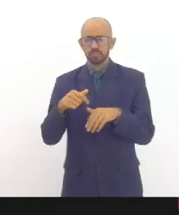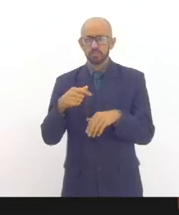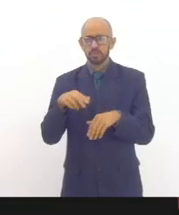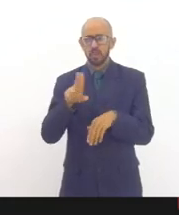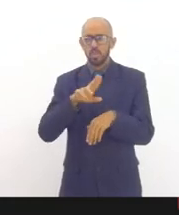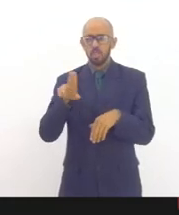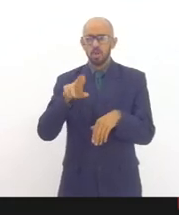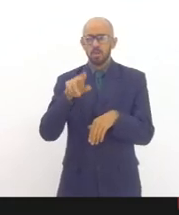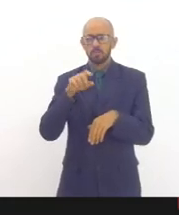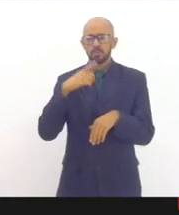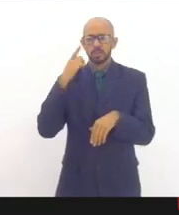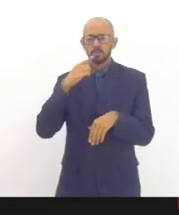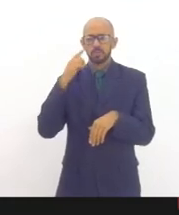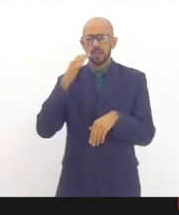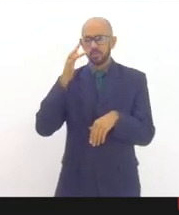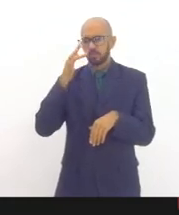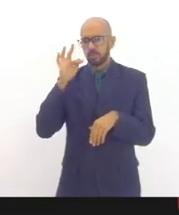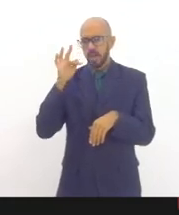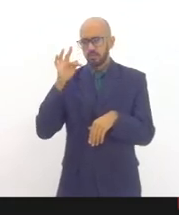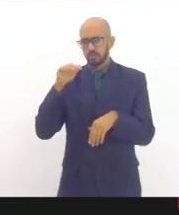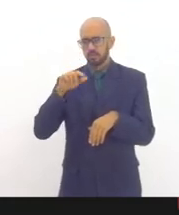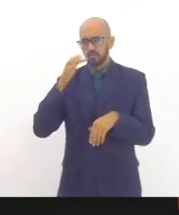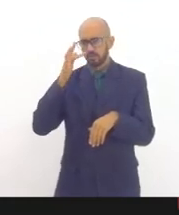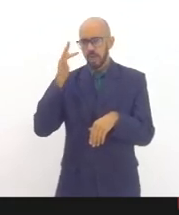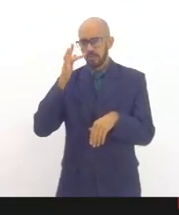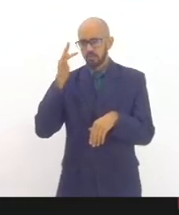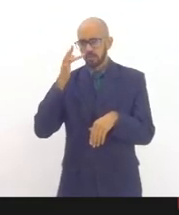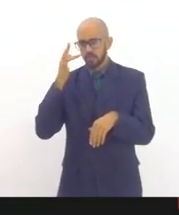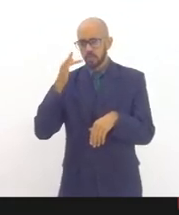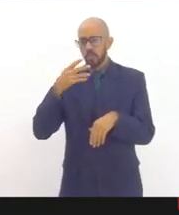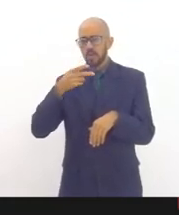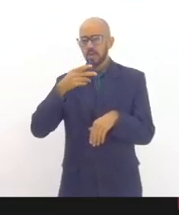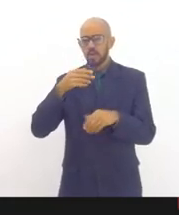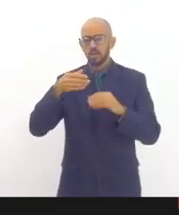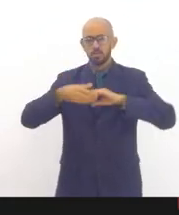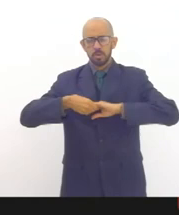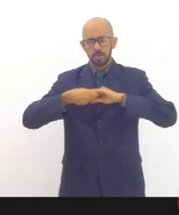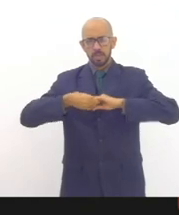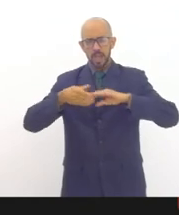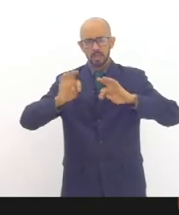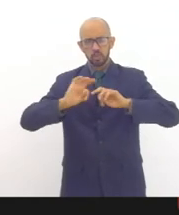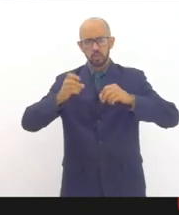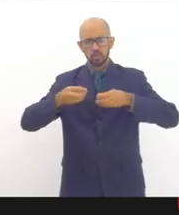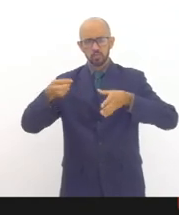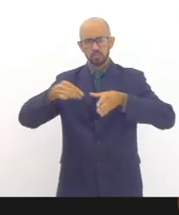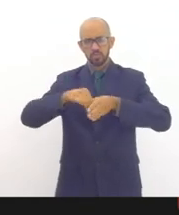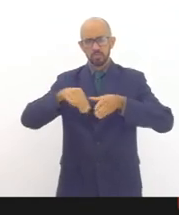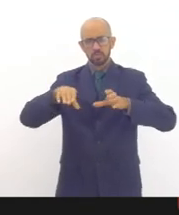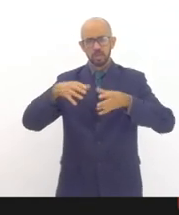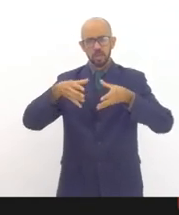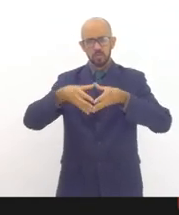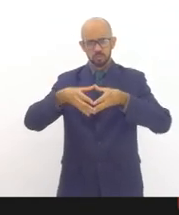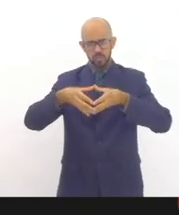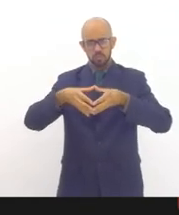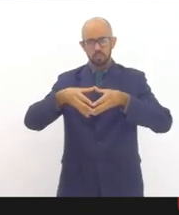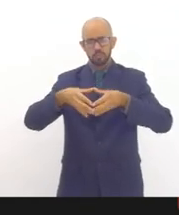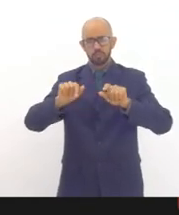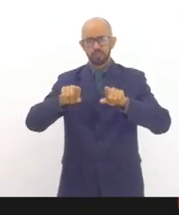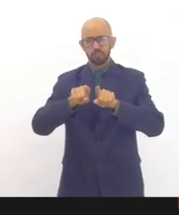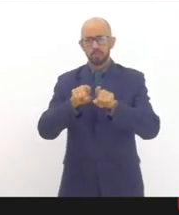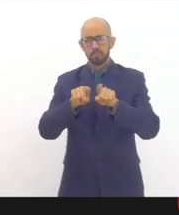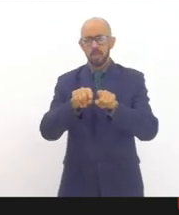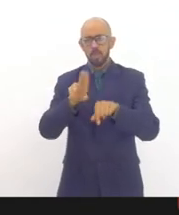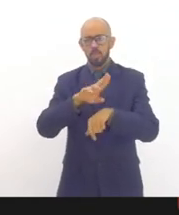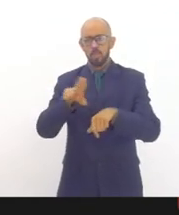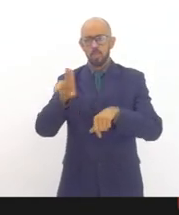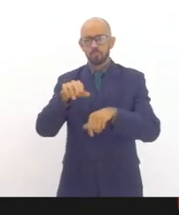Em nome do deputado Flávio Serafim, cumprimentar todos os membros da Comissão de Educação, em nome